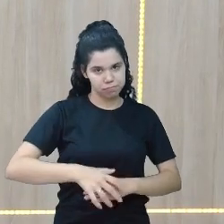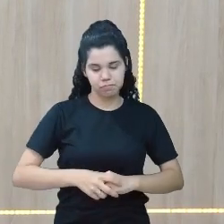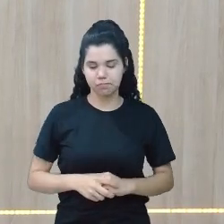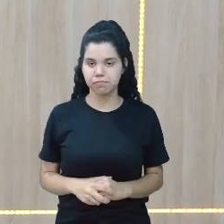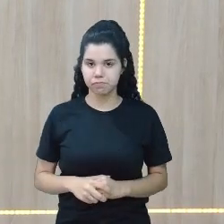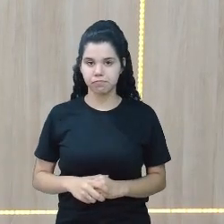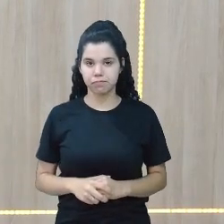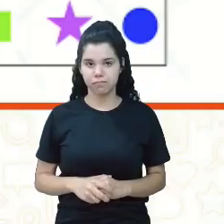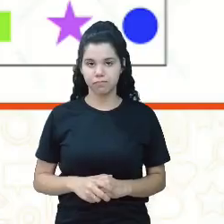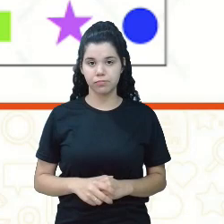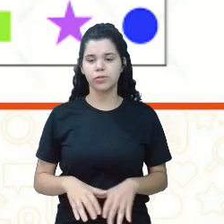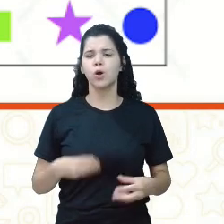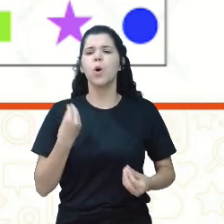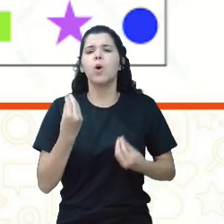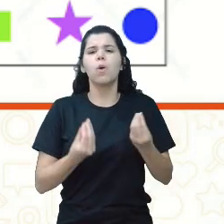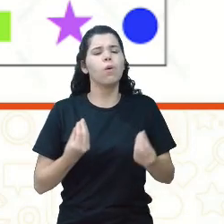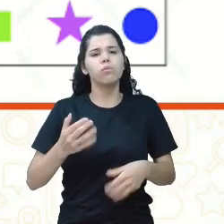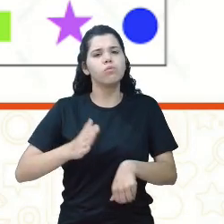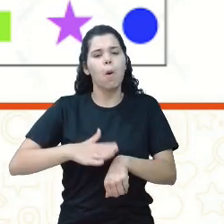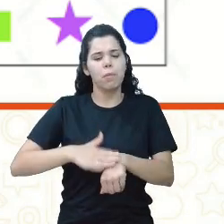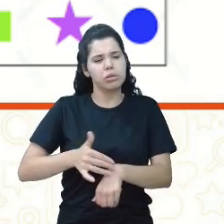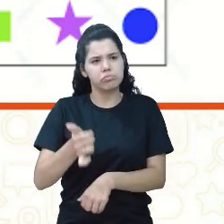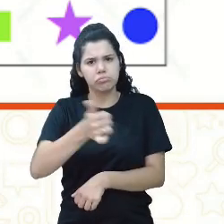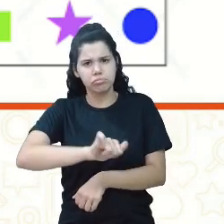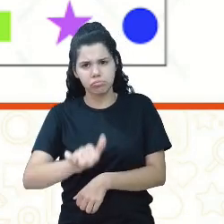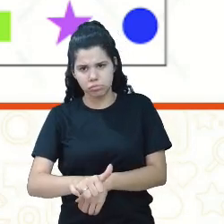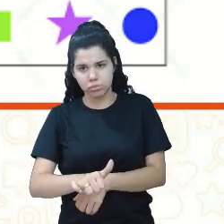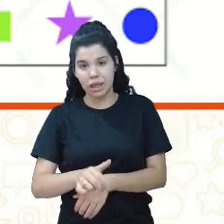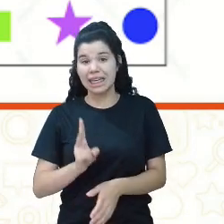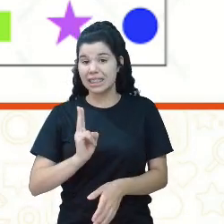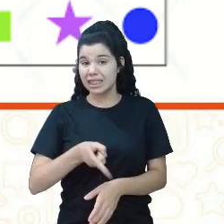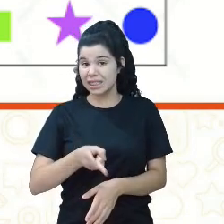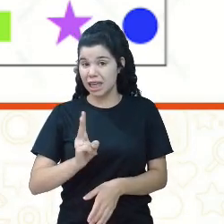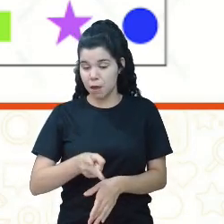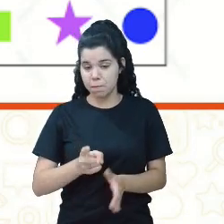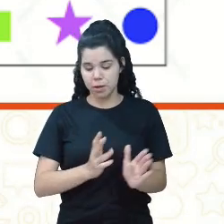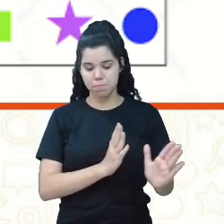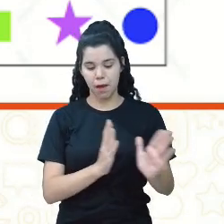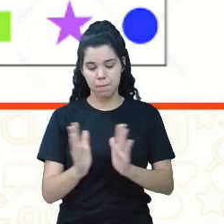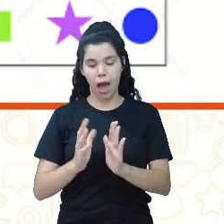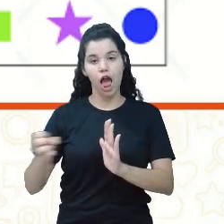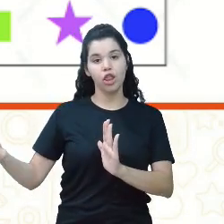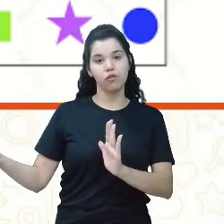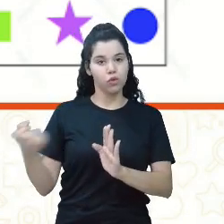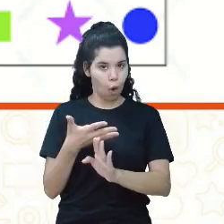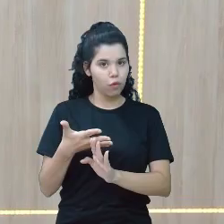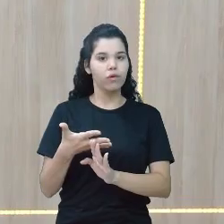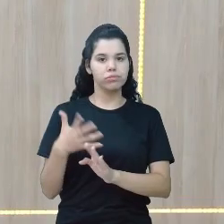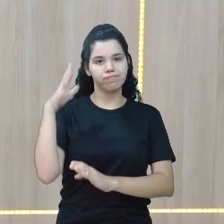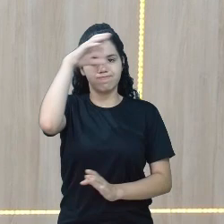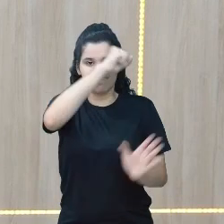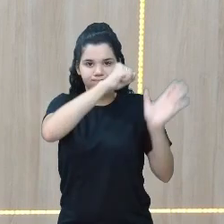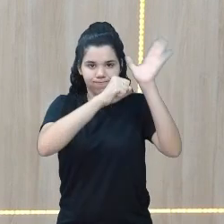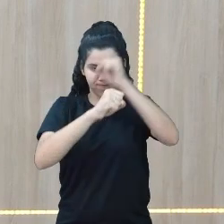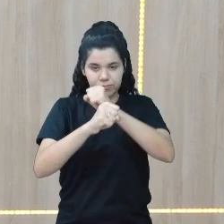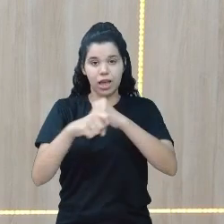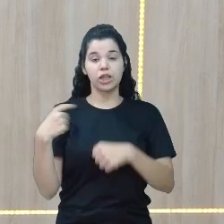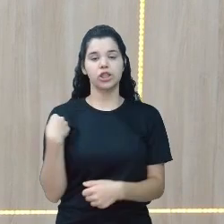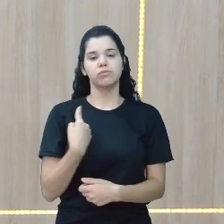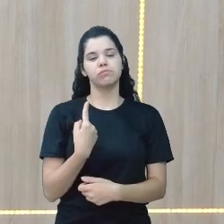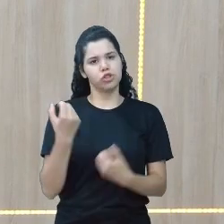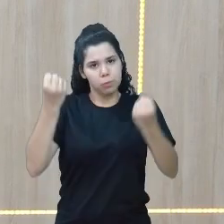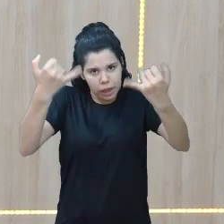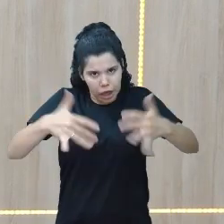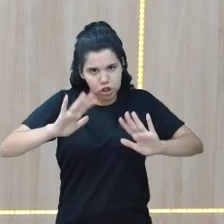Então, quando avaliar, né? No início de uma nova fase de aprendizagem, a gente falou agora há pouco que a gente precisa mudar de